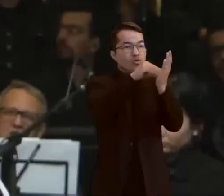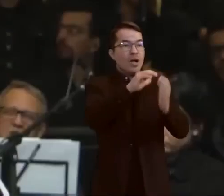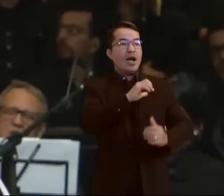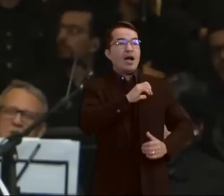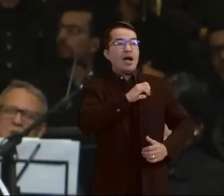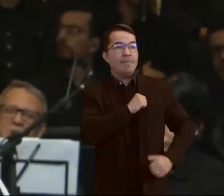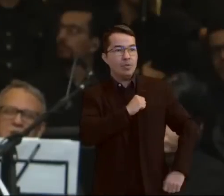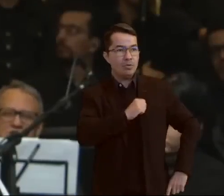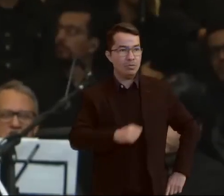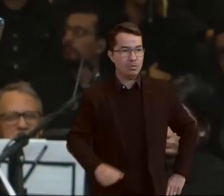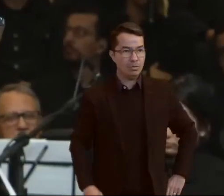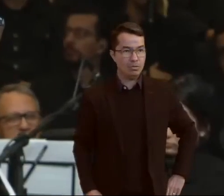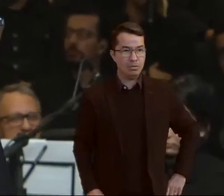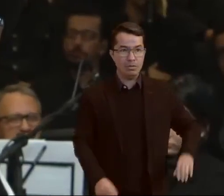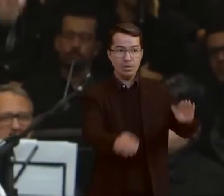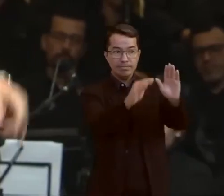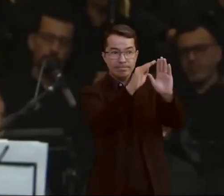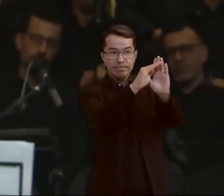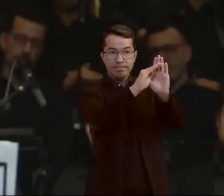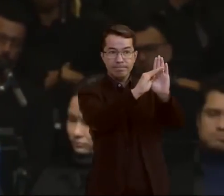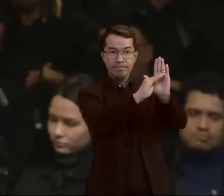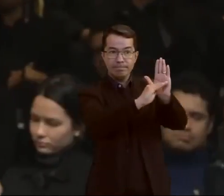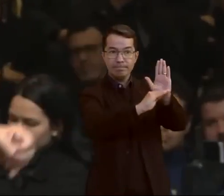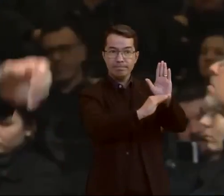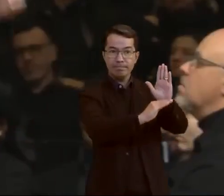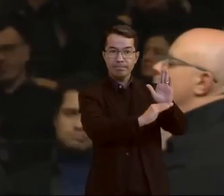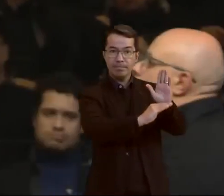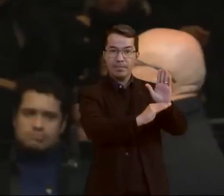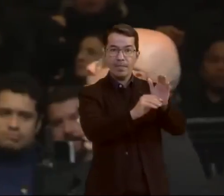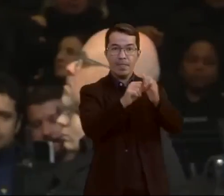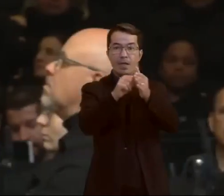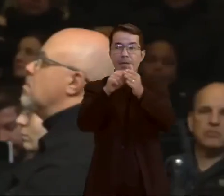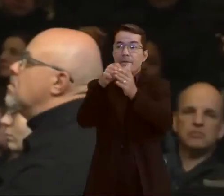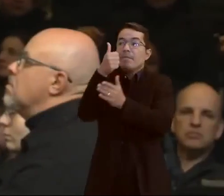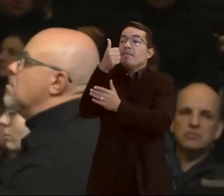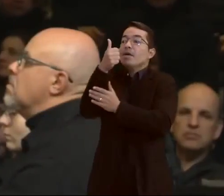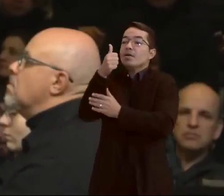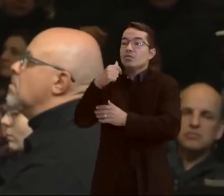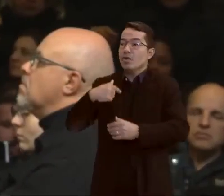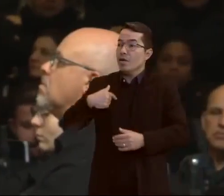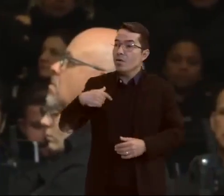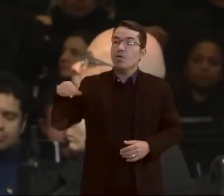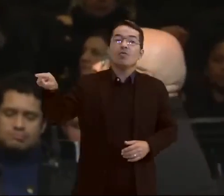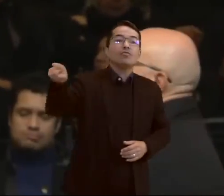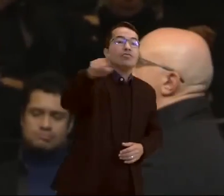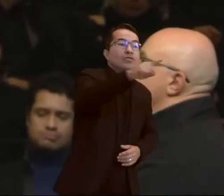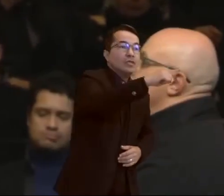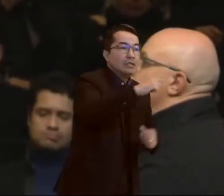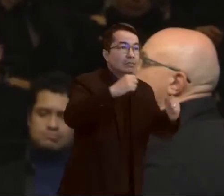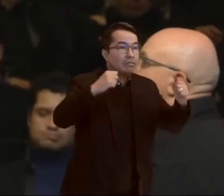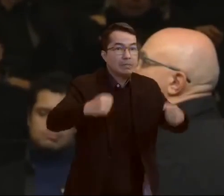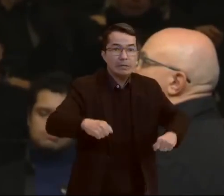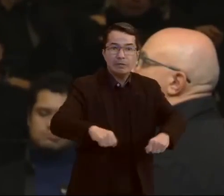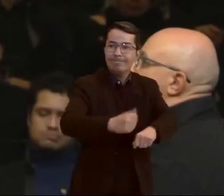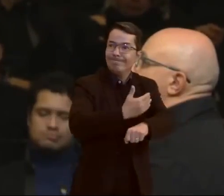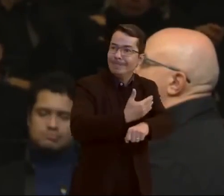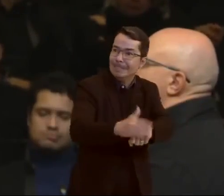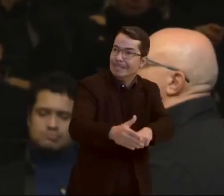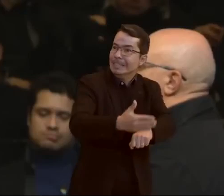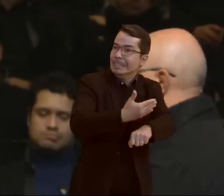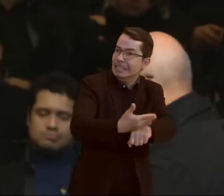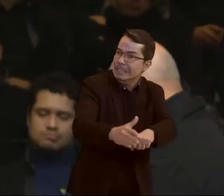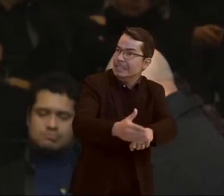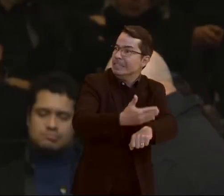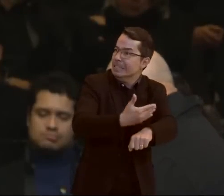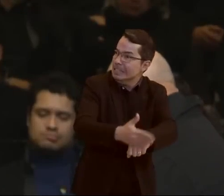quero começar falando da primeira qualidade que você tem que buscar, tá? Com afinco, para